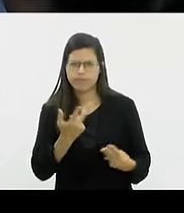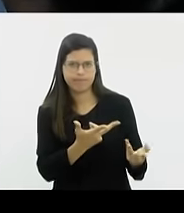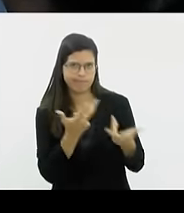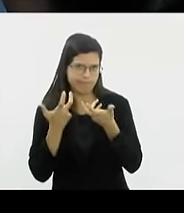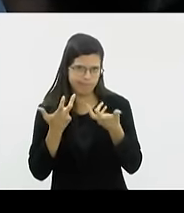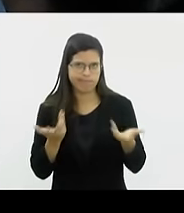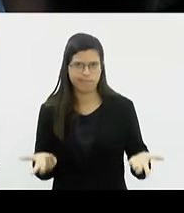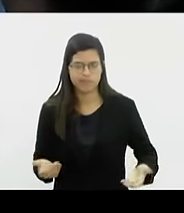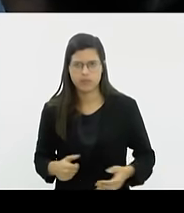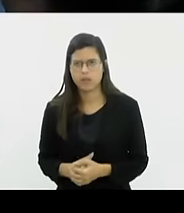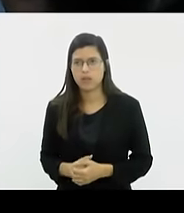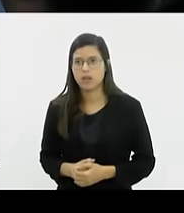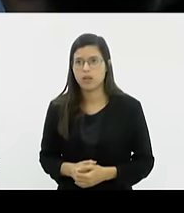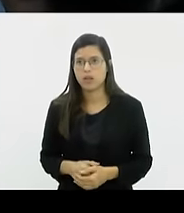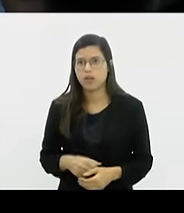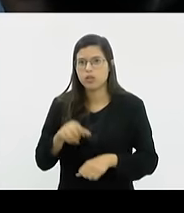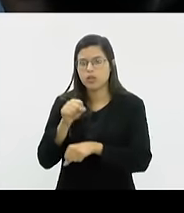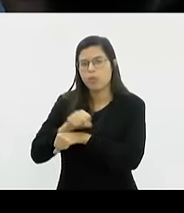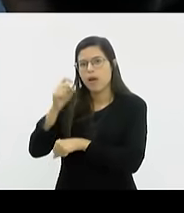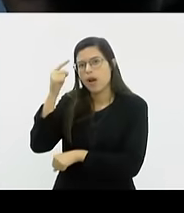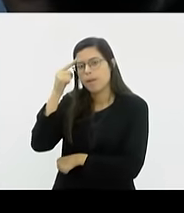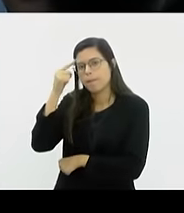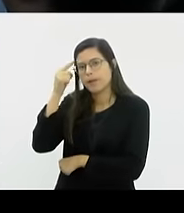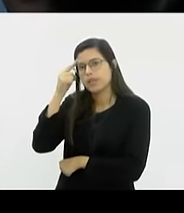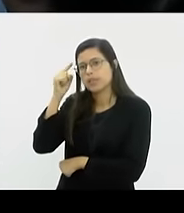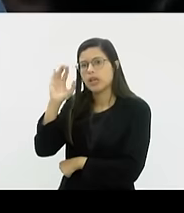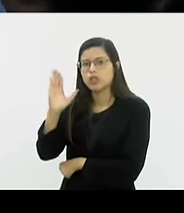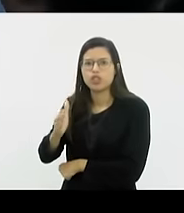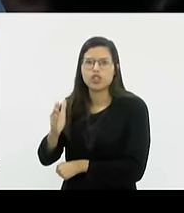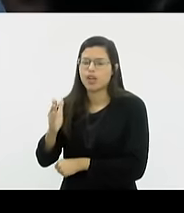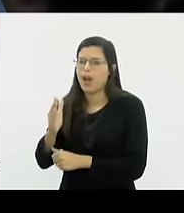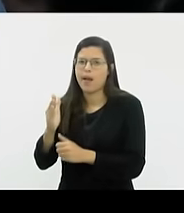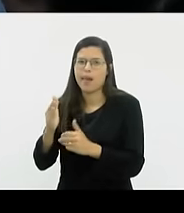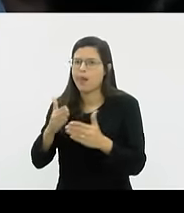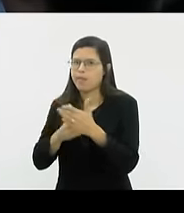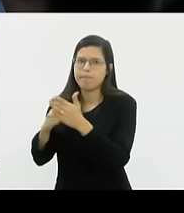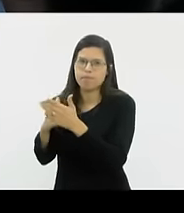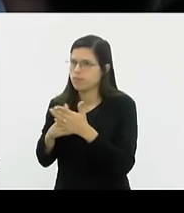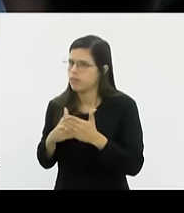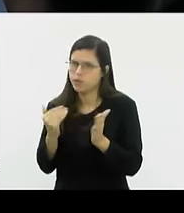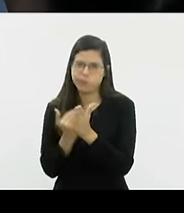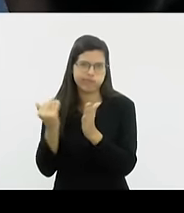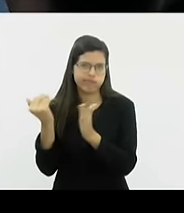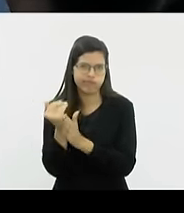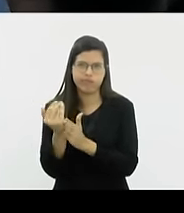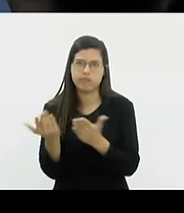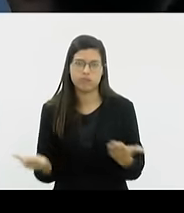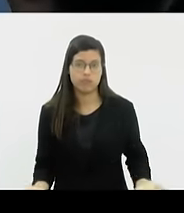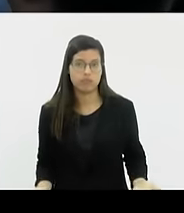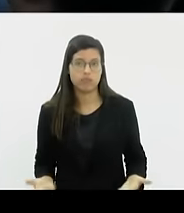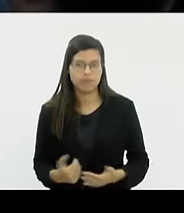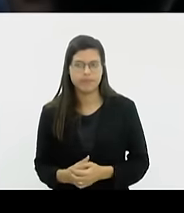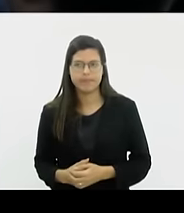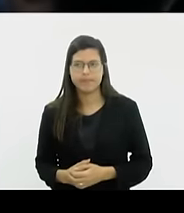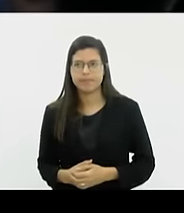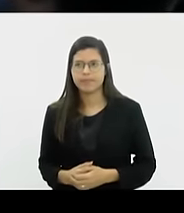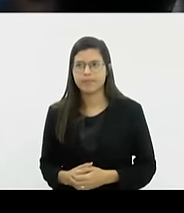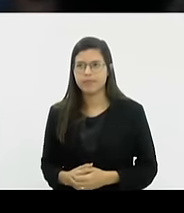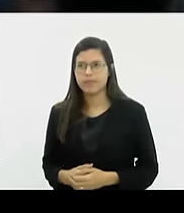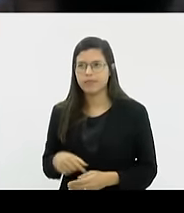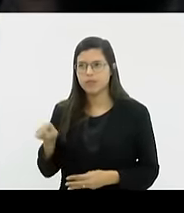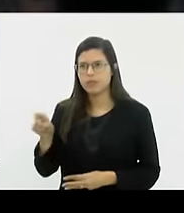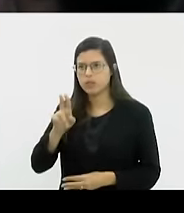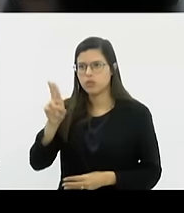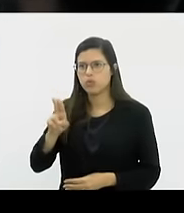você para pensar, já extrapolaram todos os limites possíveis. Não existe bom senso para com o cidadão. Você usa uma